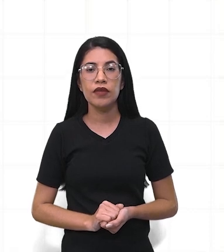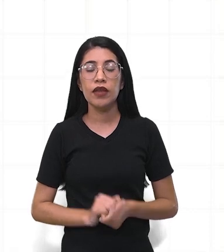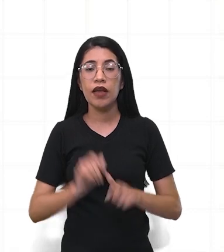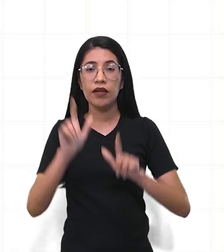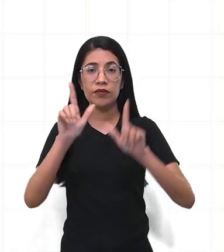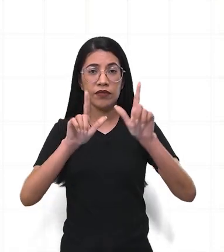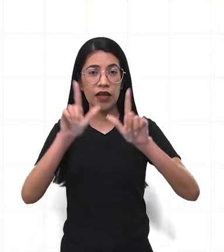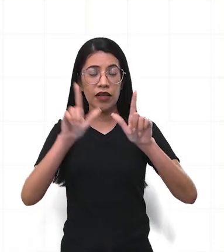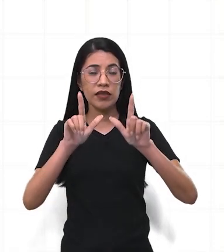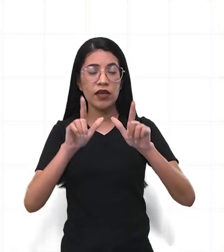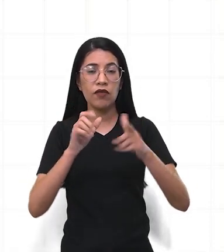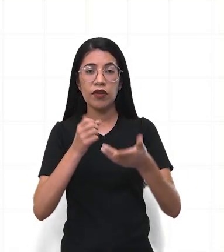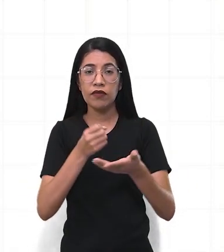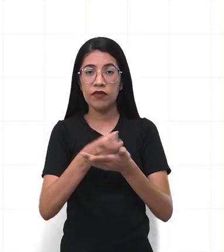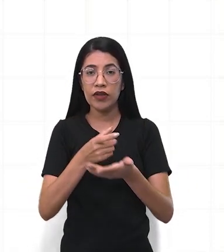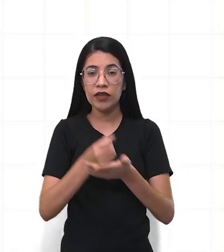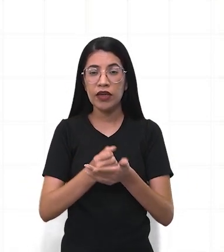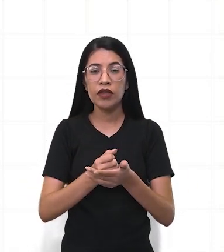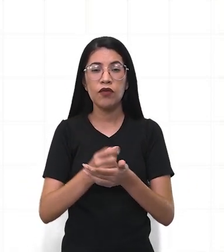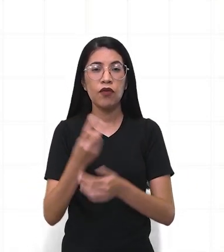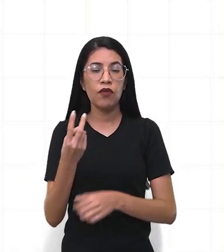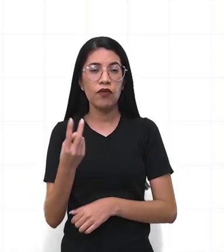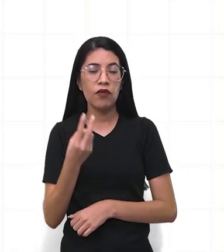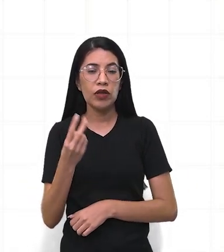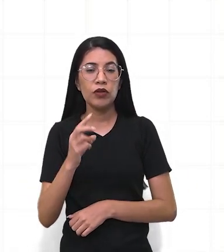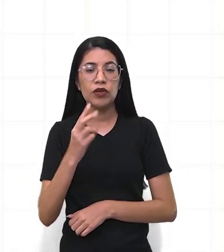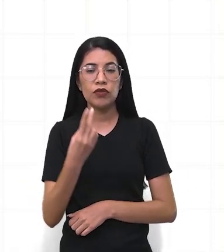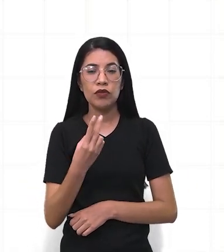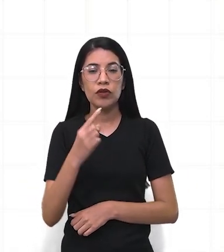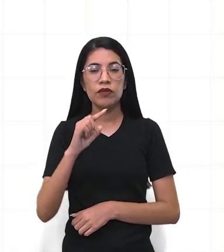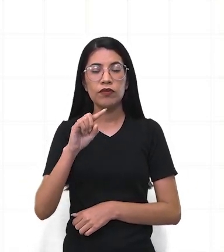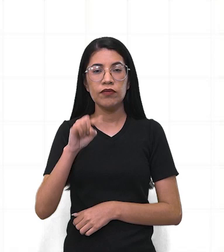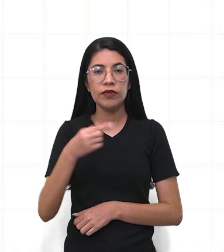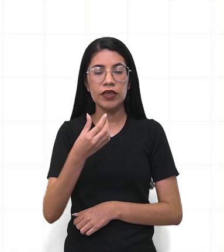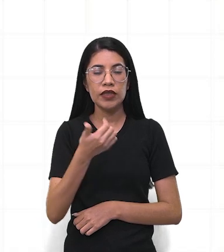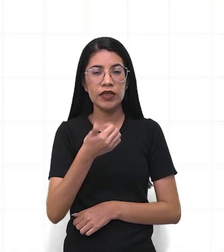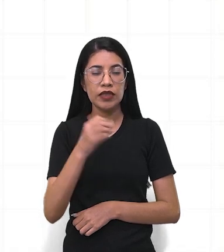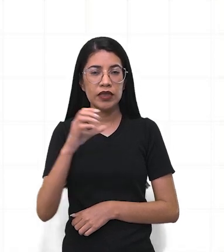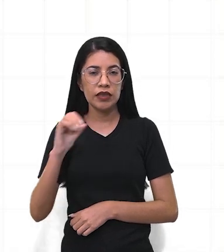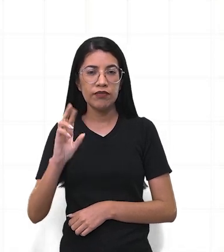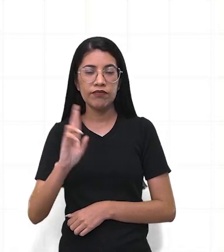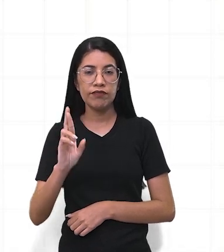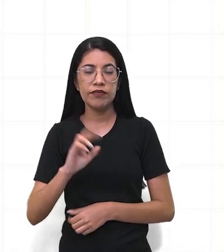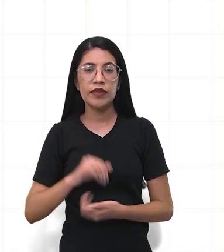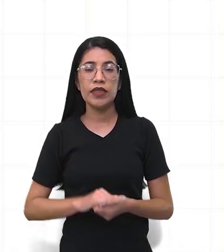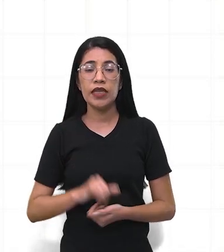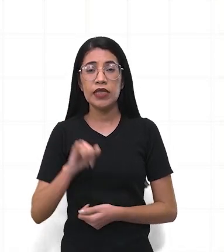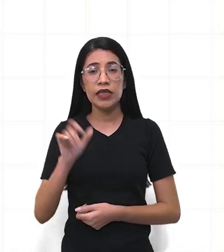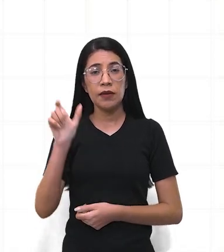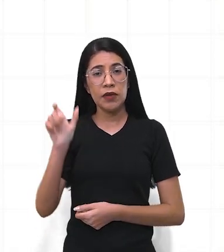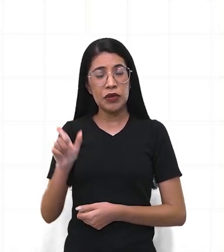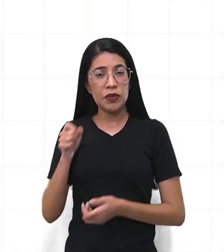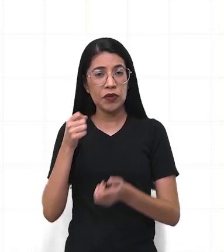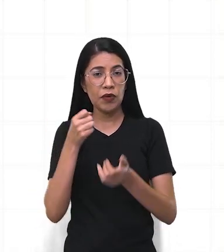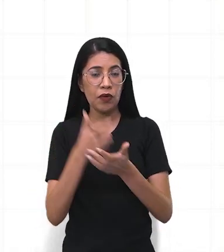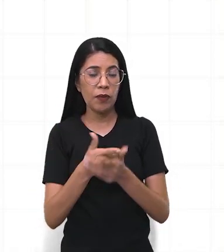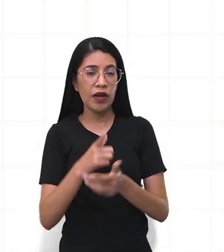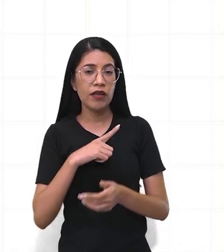foi colocada à venda por R$ 2.100. Se o comprador obtiver um